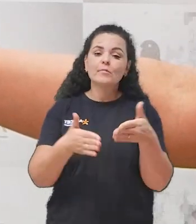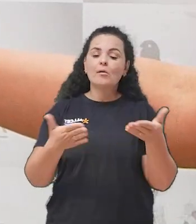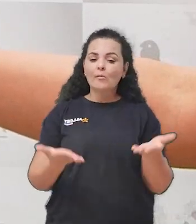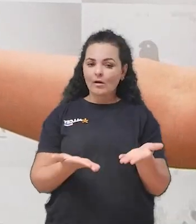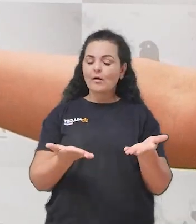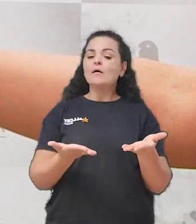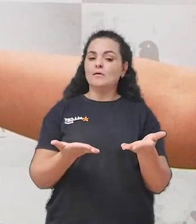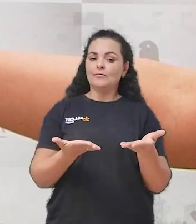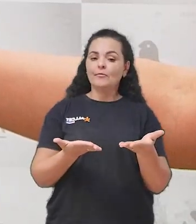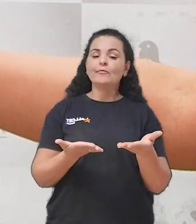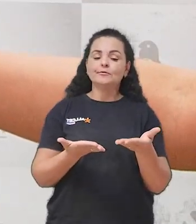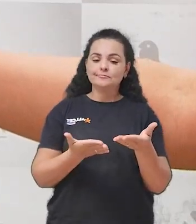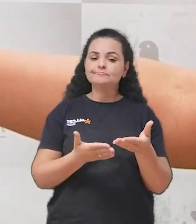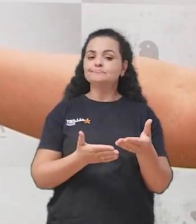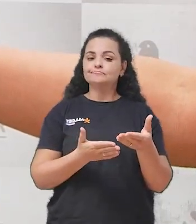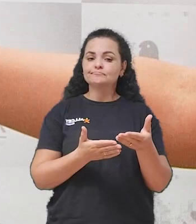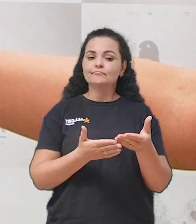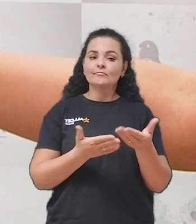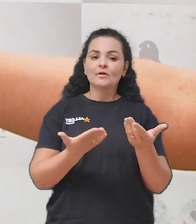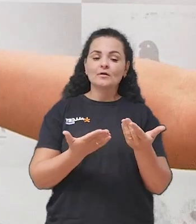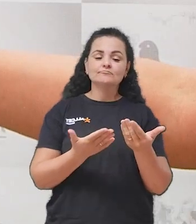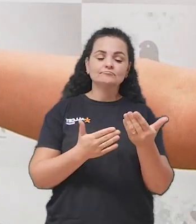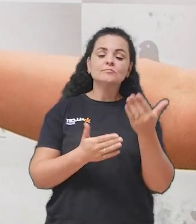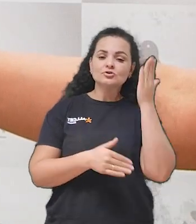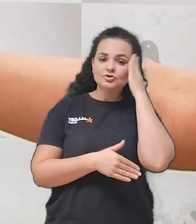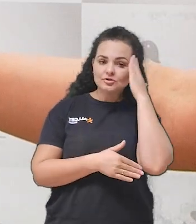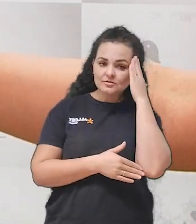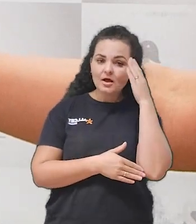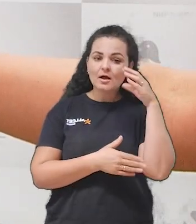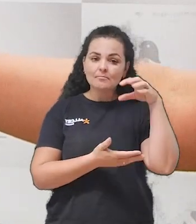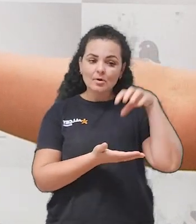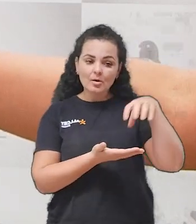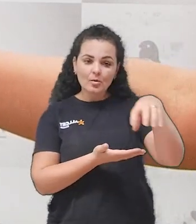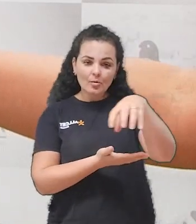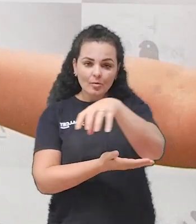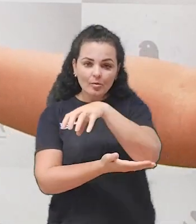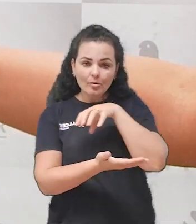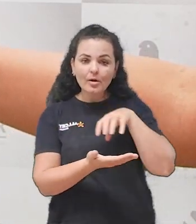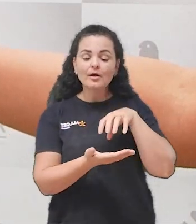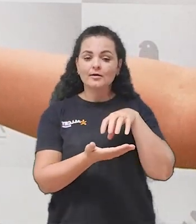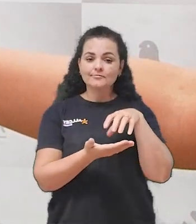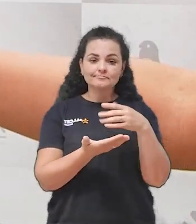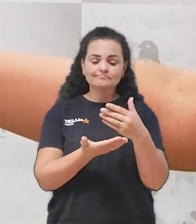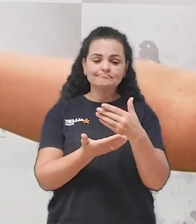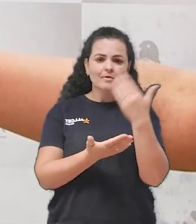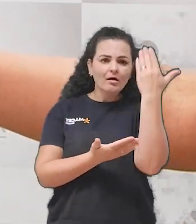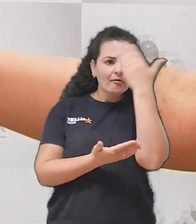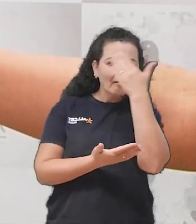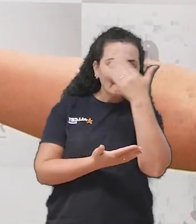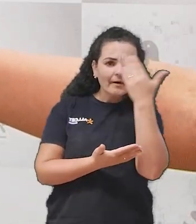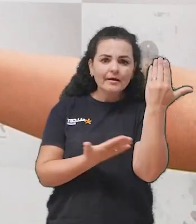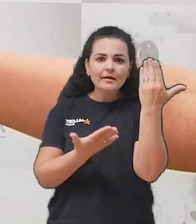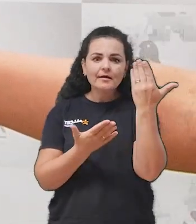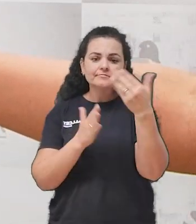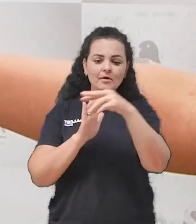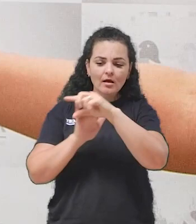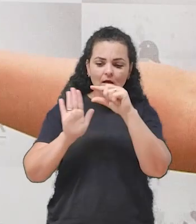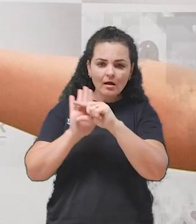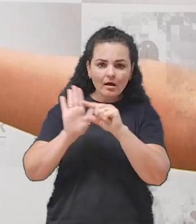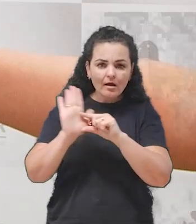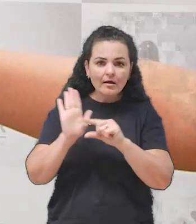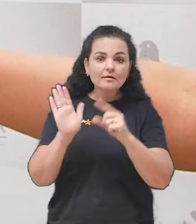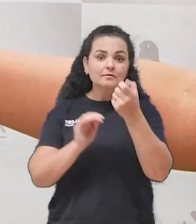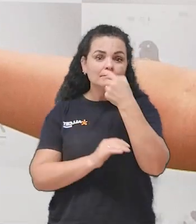foram redirecionadas para distritos e que atualmente não se apresenta mais a lista dos medicamentos que estão em